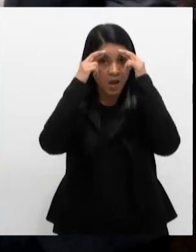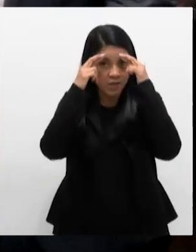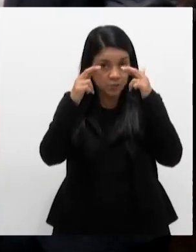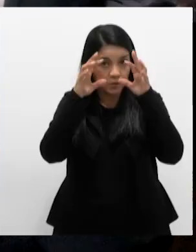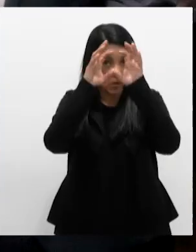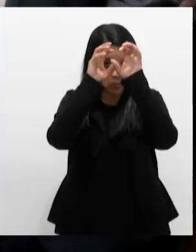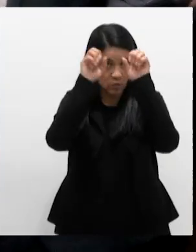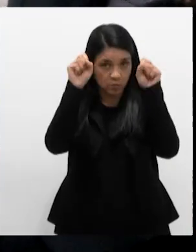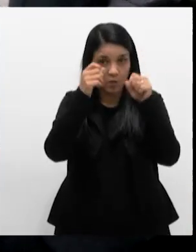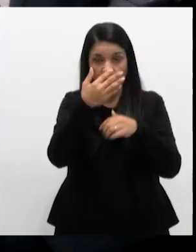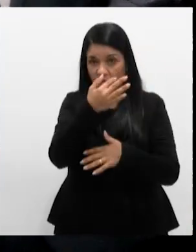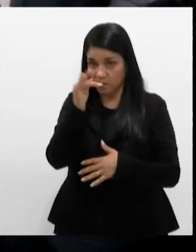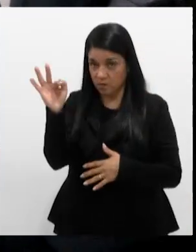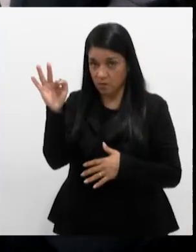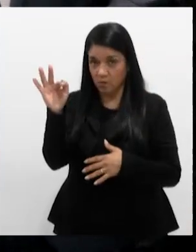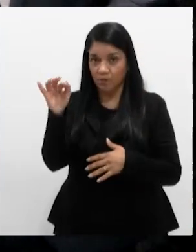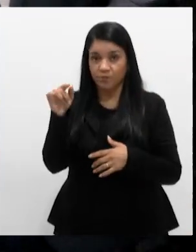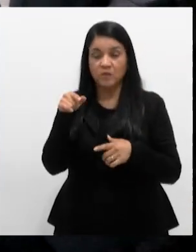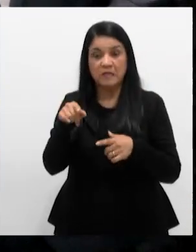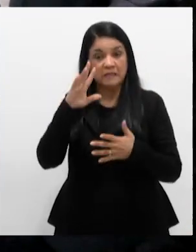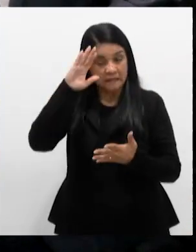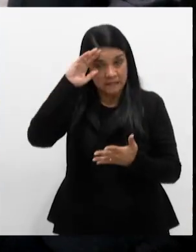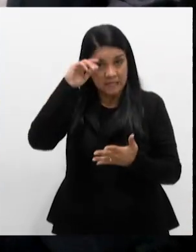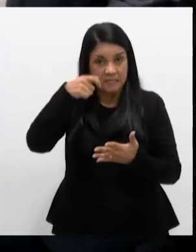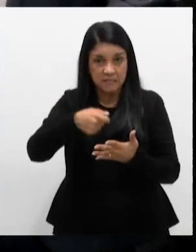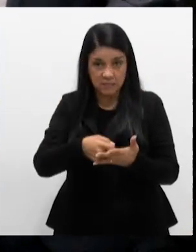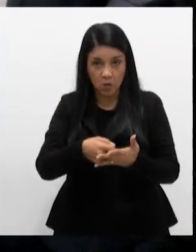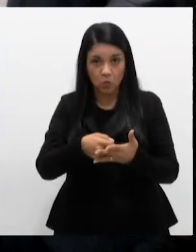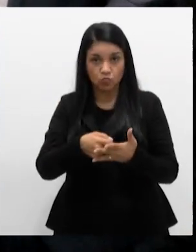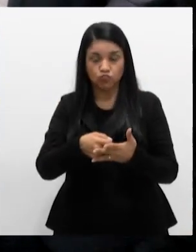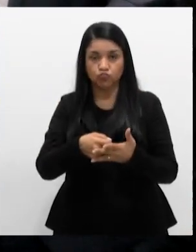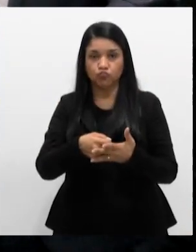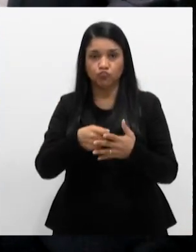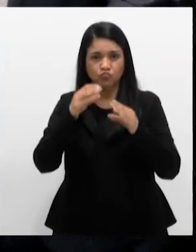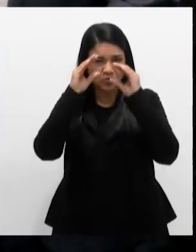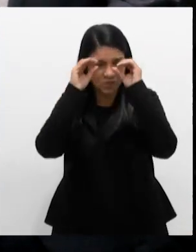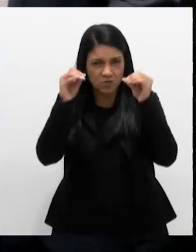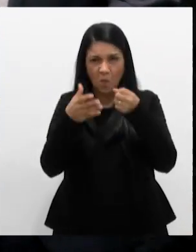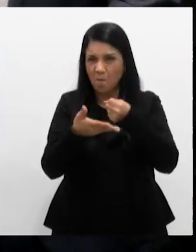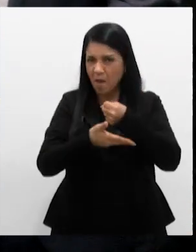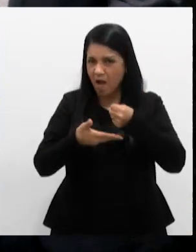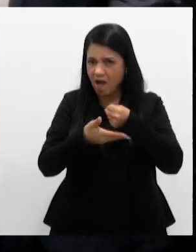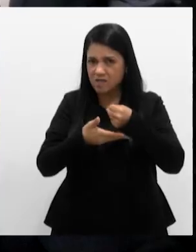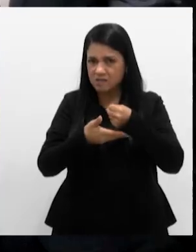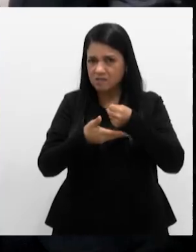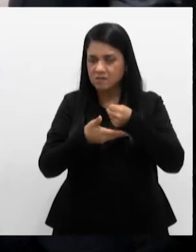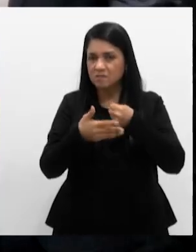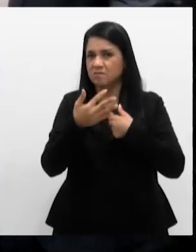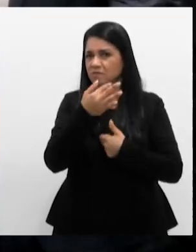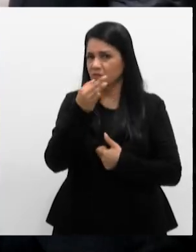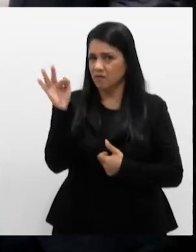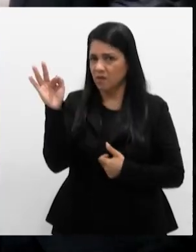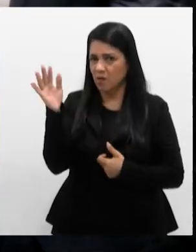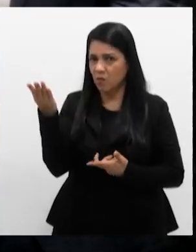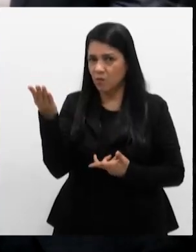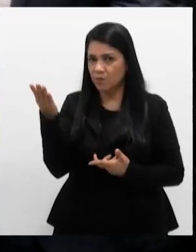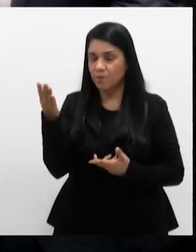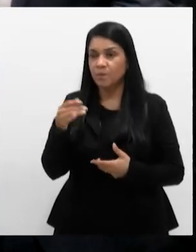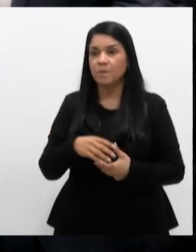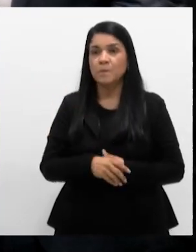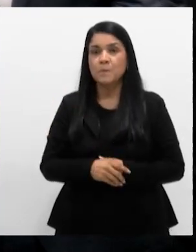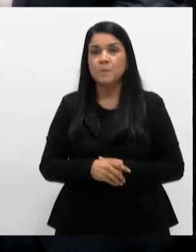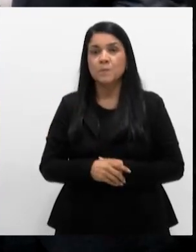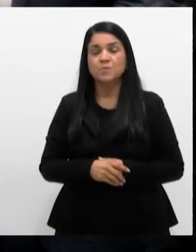Federal, exclusivamente por decisões recentes do Superior Tribunal Federal, em primeiro lugar,